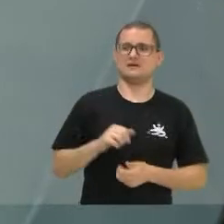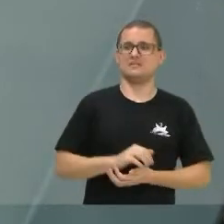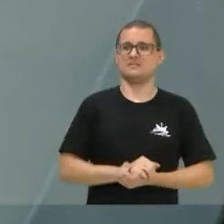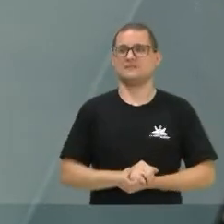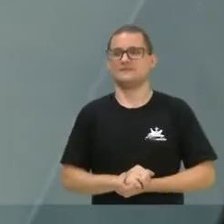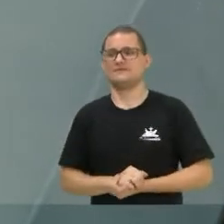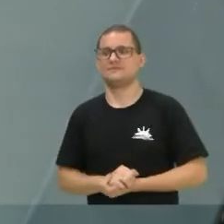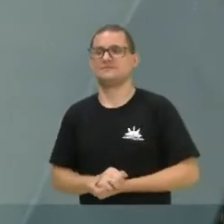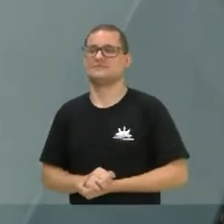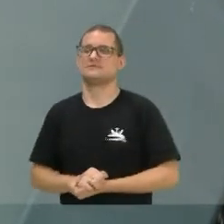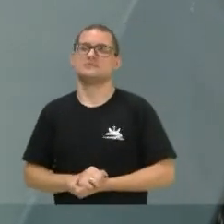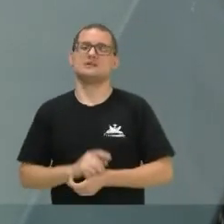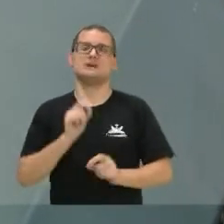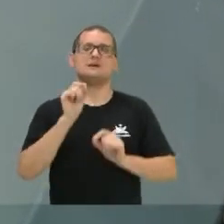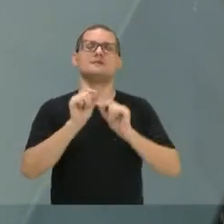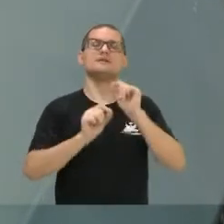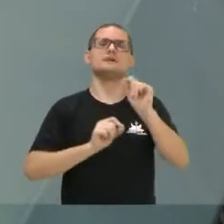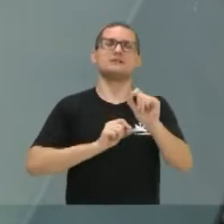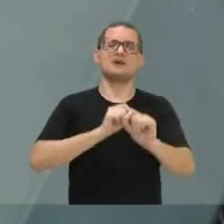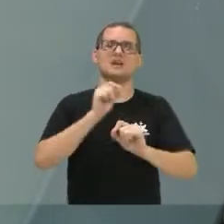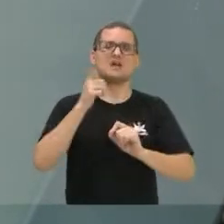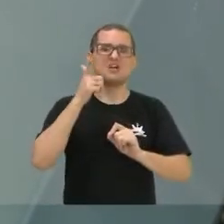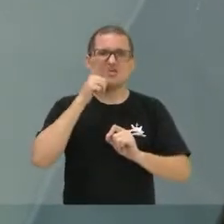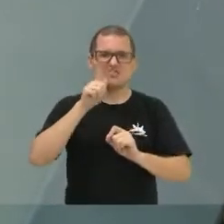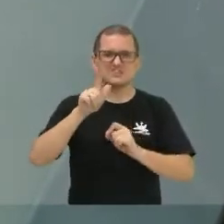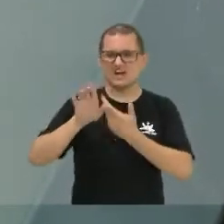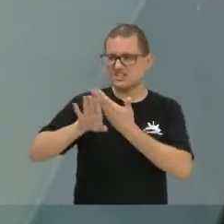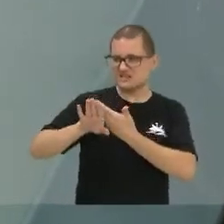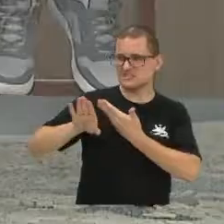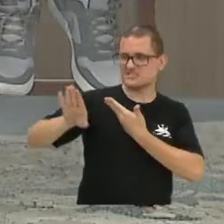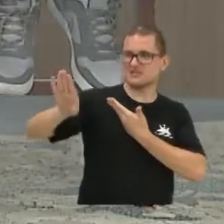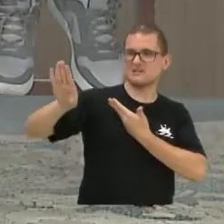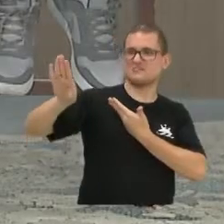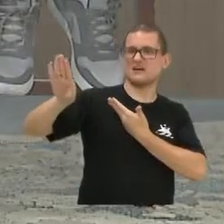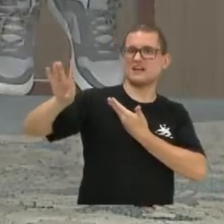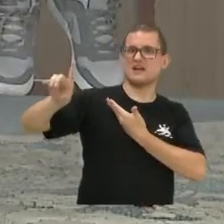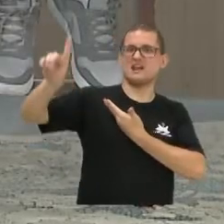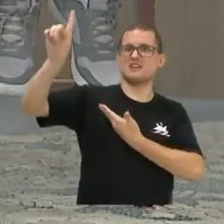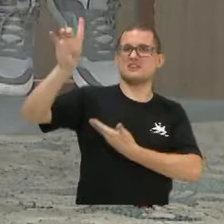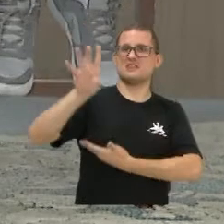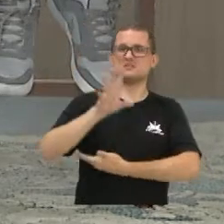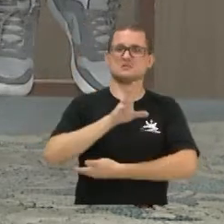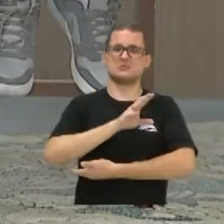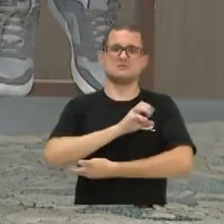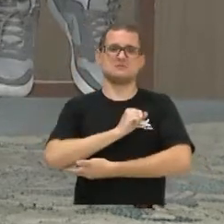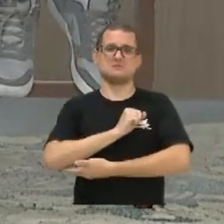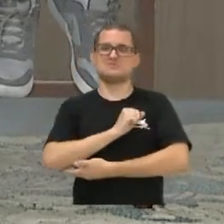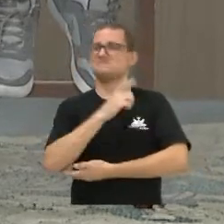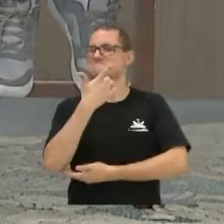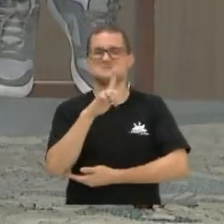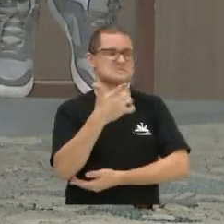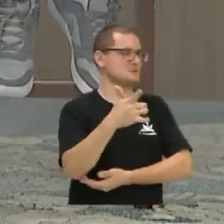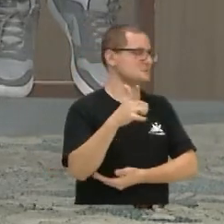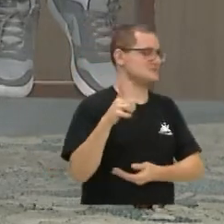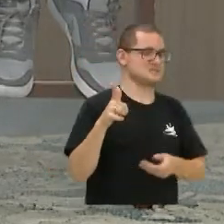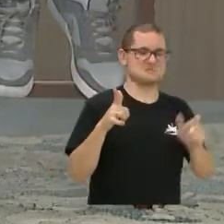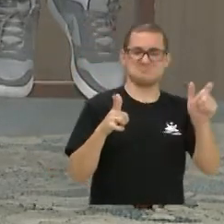que você separar do amor de cristo que